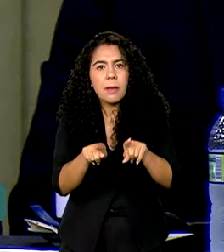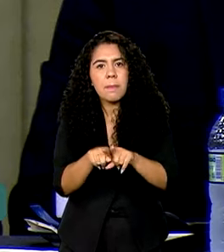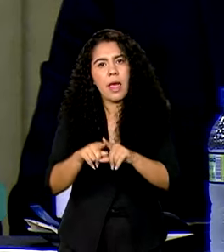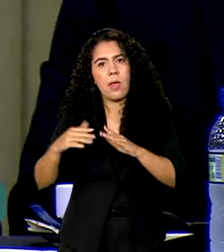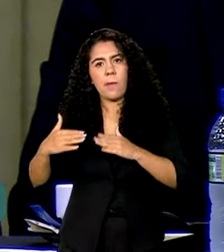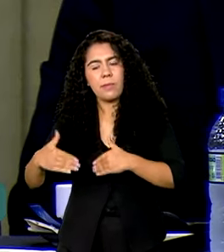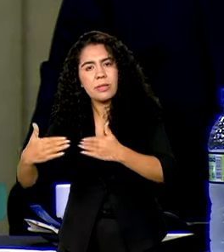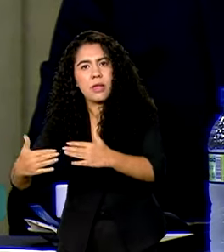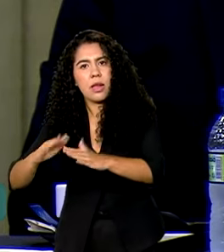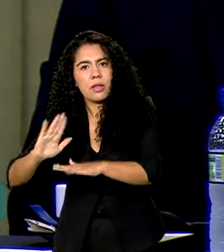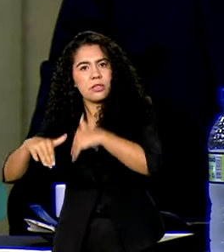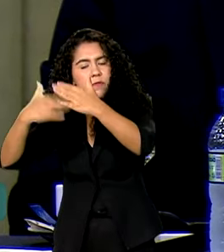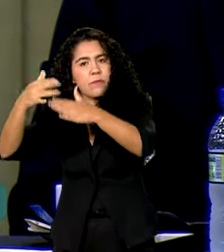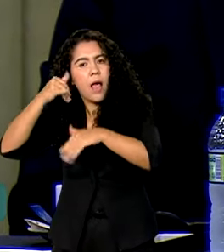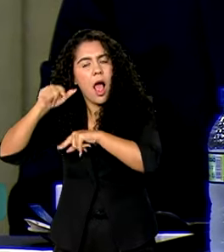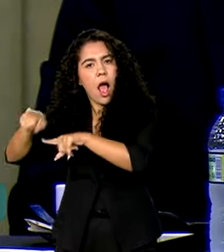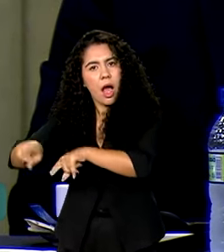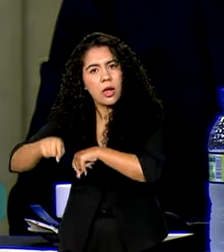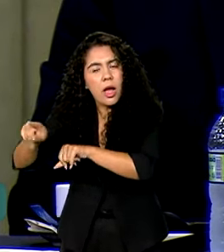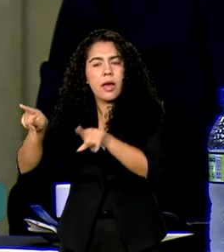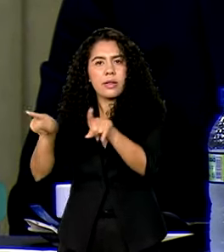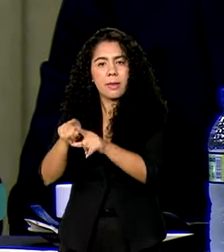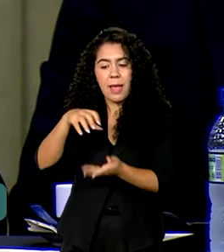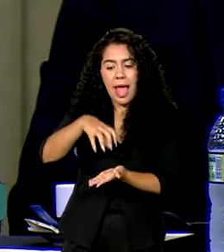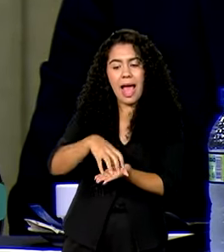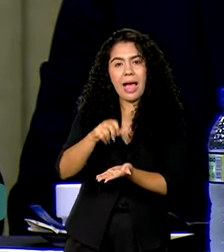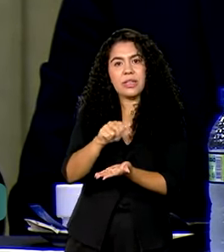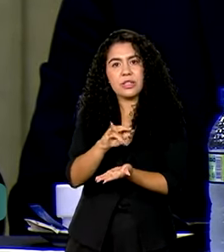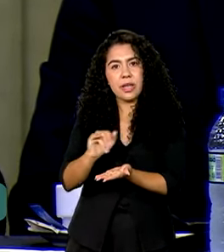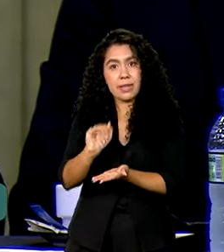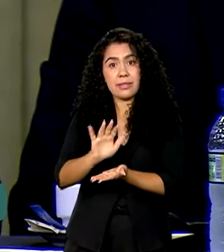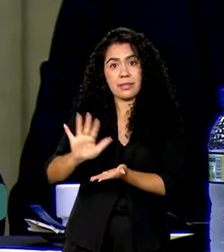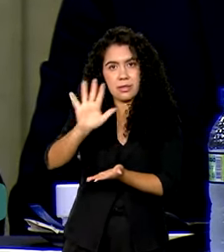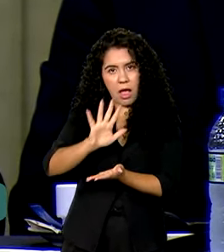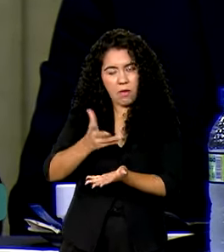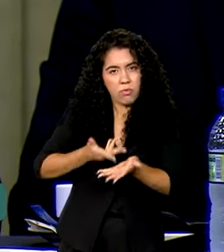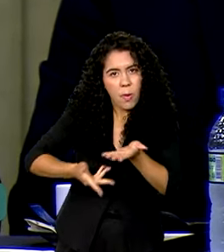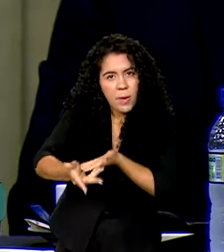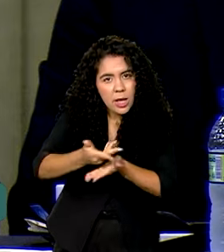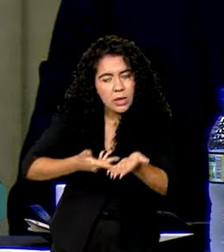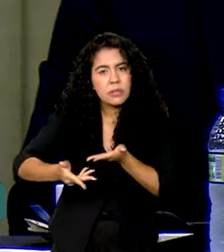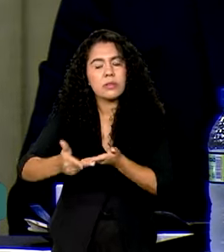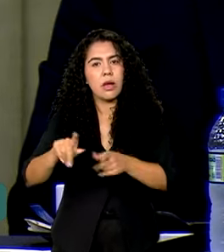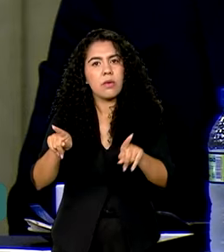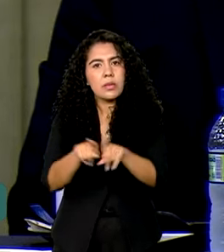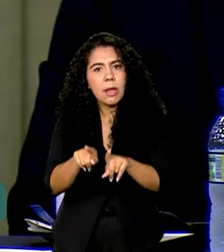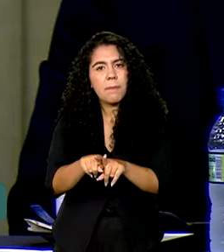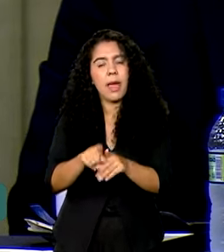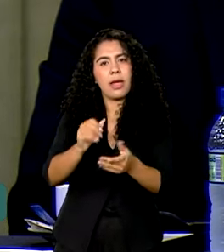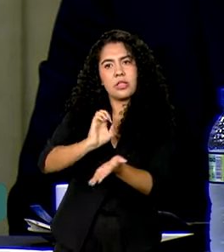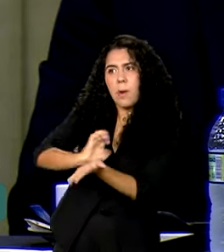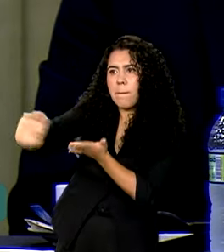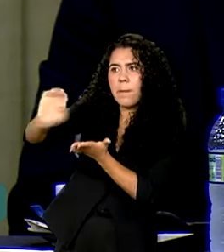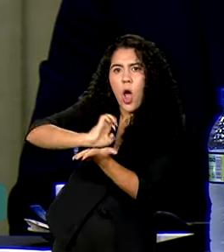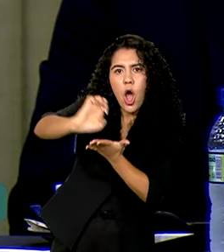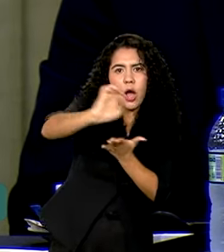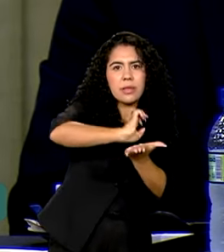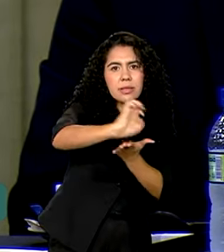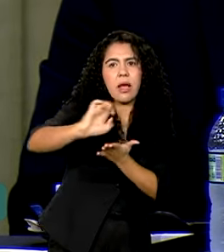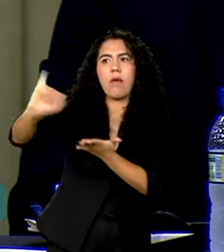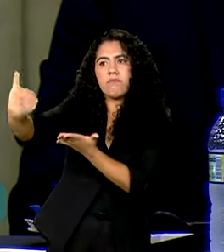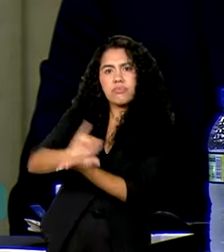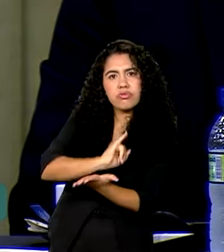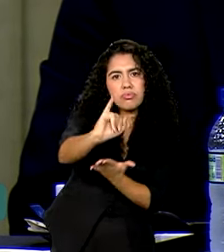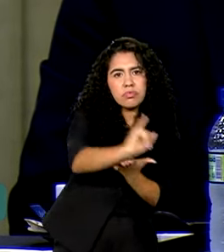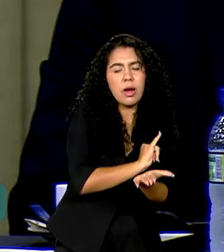Agrário, a Agência Brasileira de Cooperação, a nossa Agência de Apoio à Exportação e Importação,